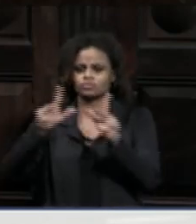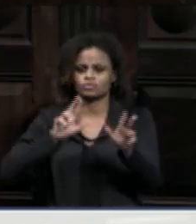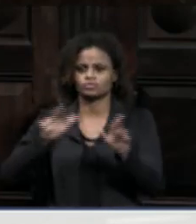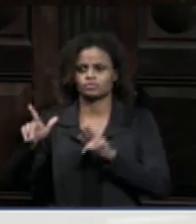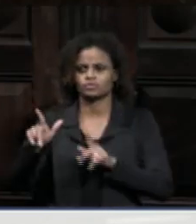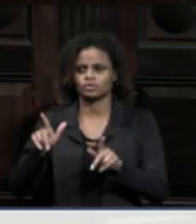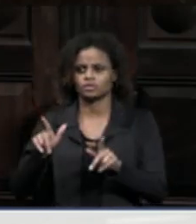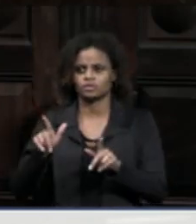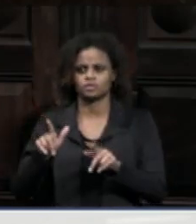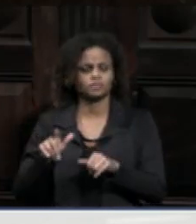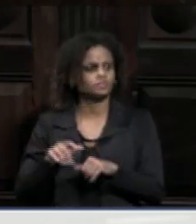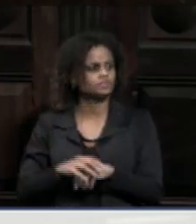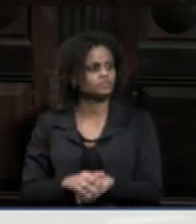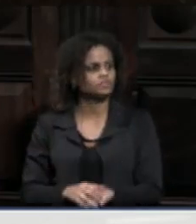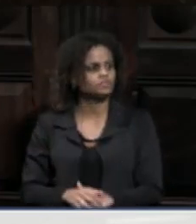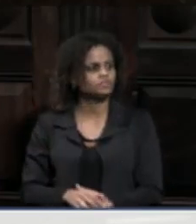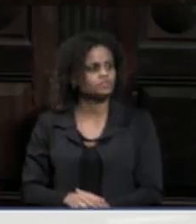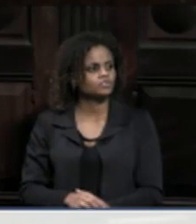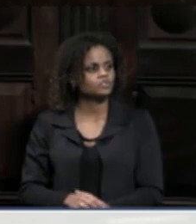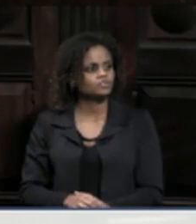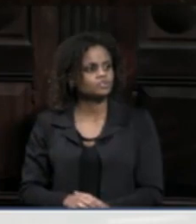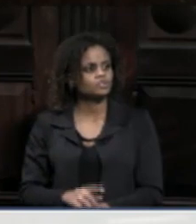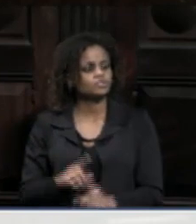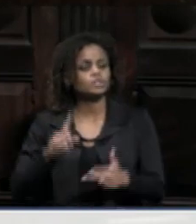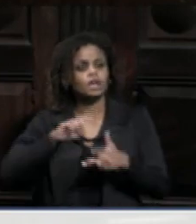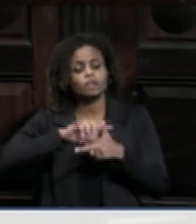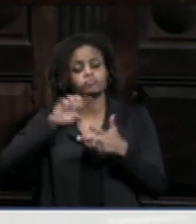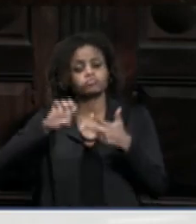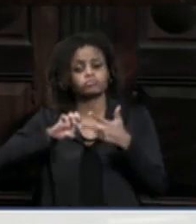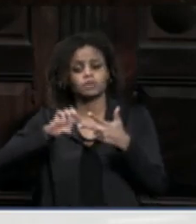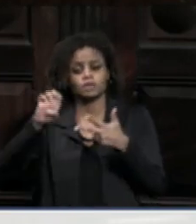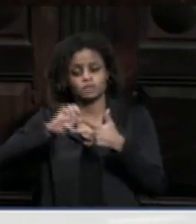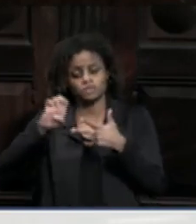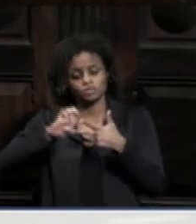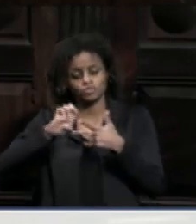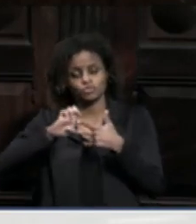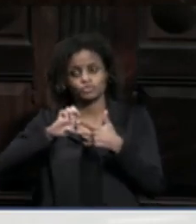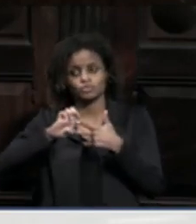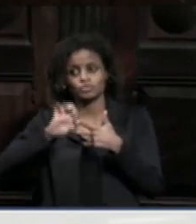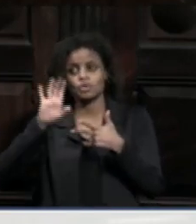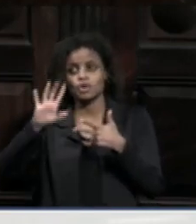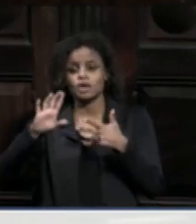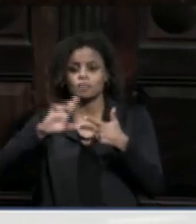para um poder executivo e